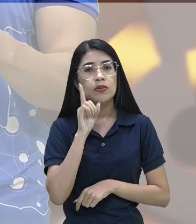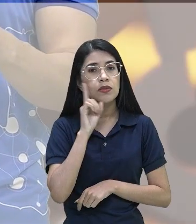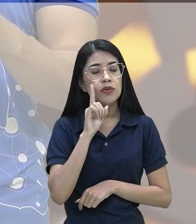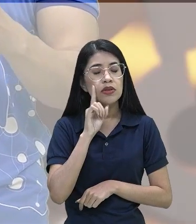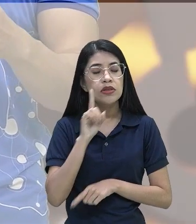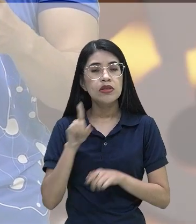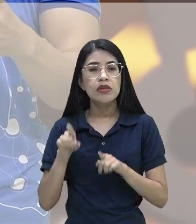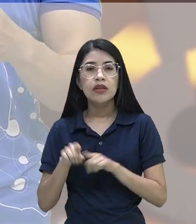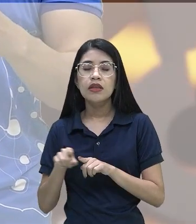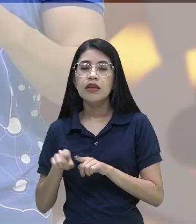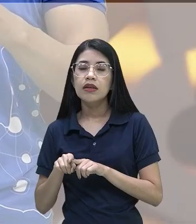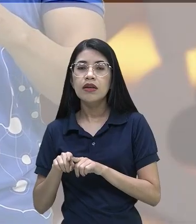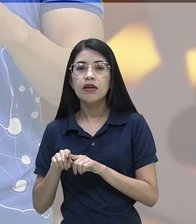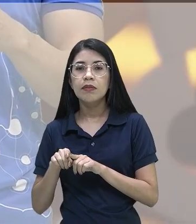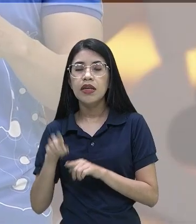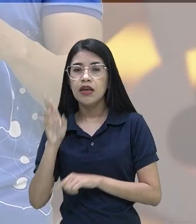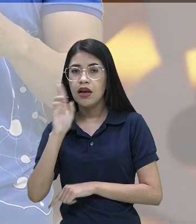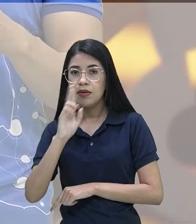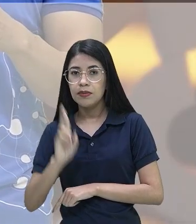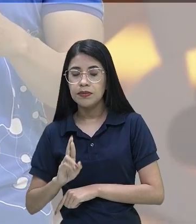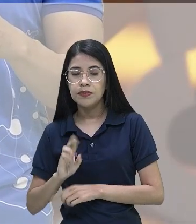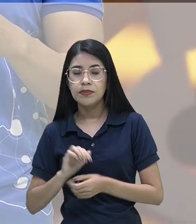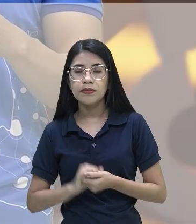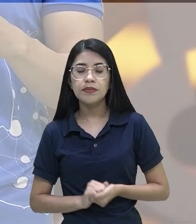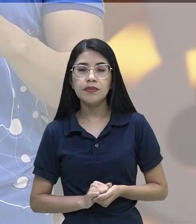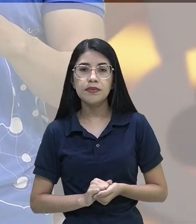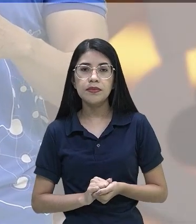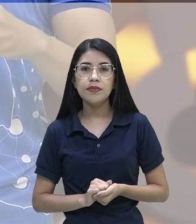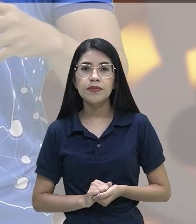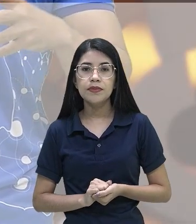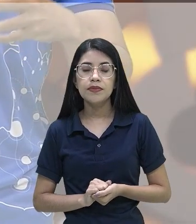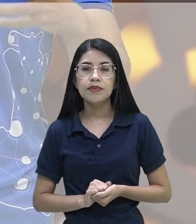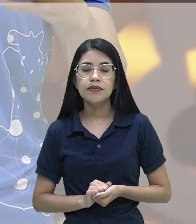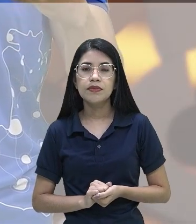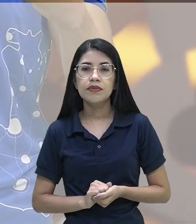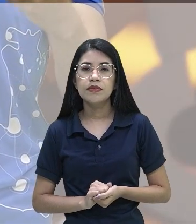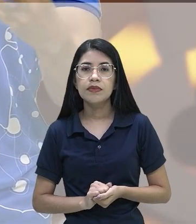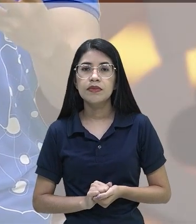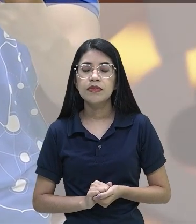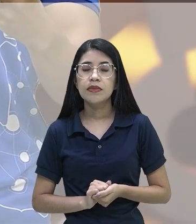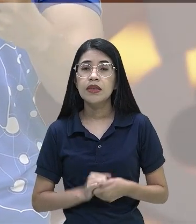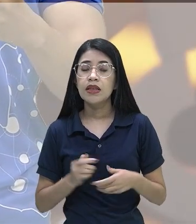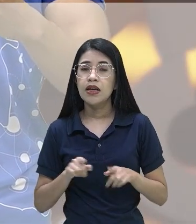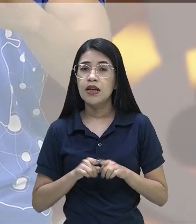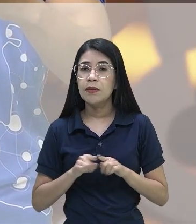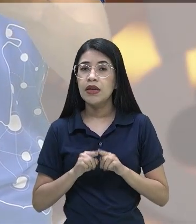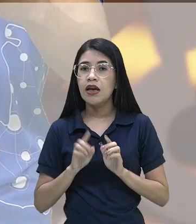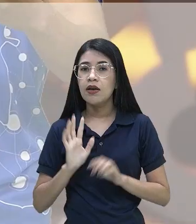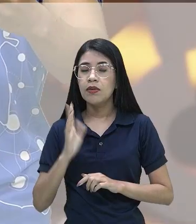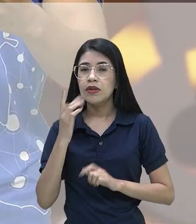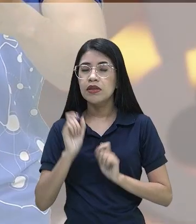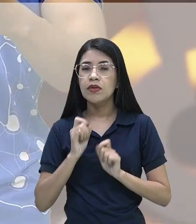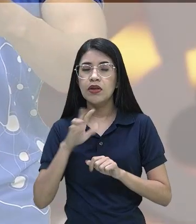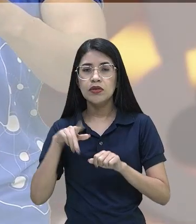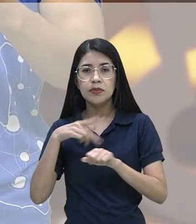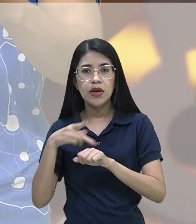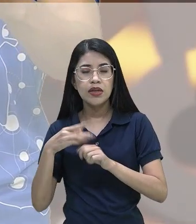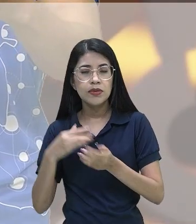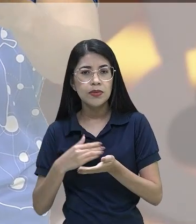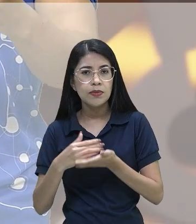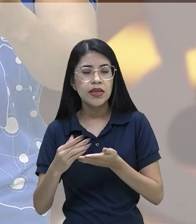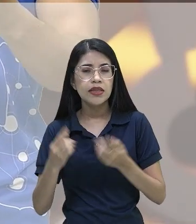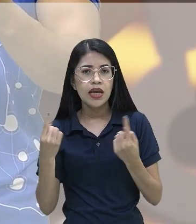Estados Unidos e a União Soviética, certo? Aí a gente tem um cenário propício para que esses países comecem